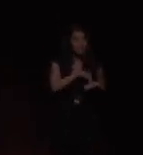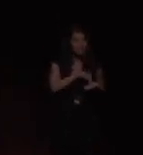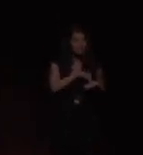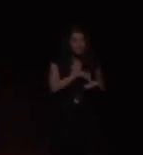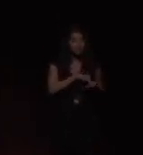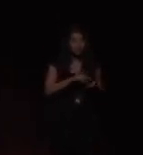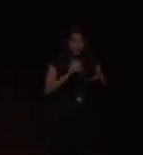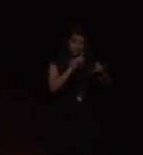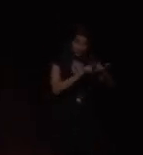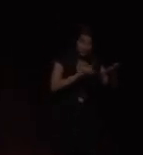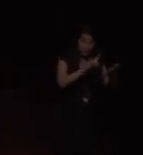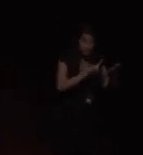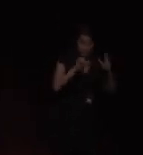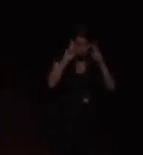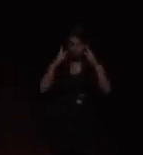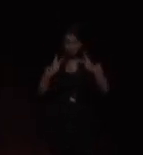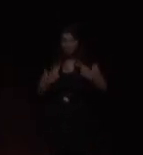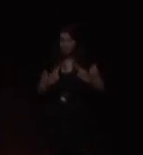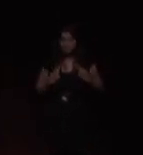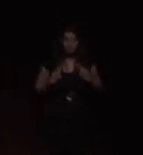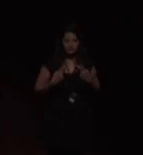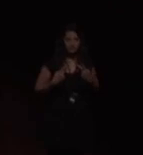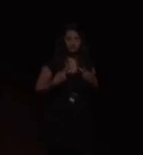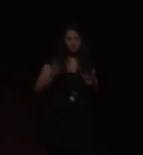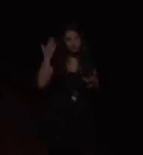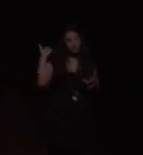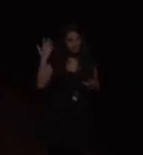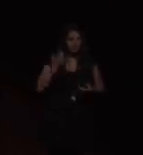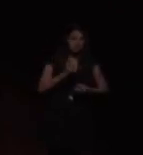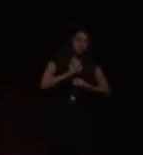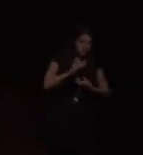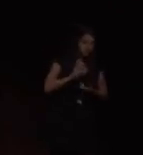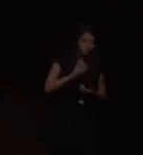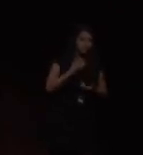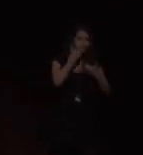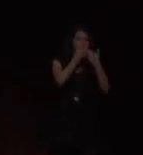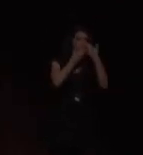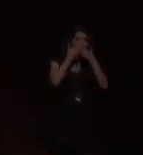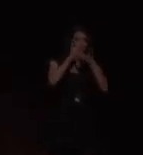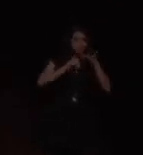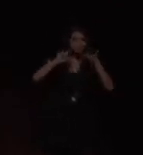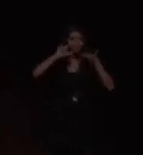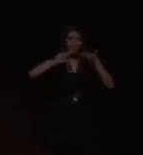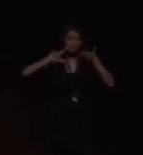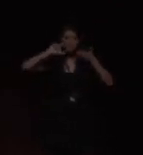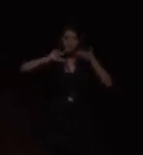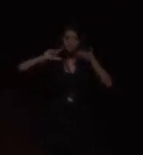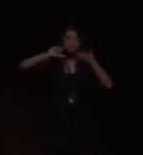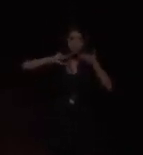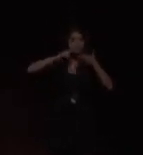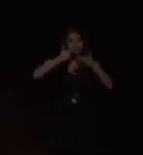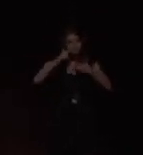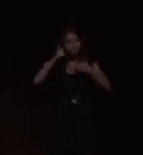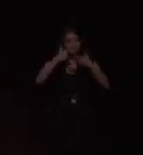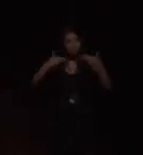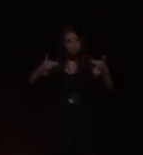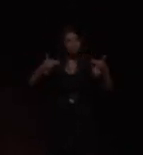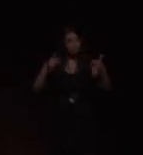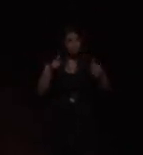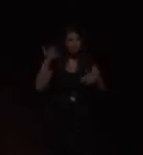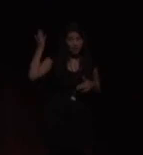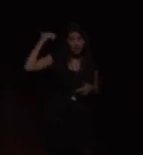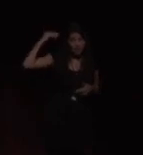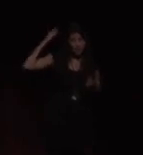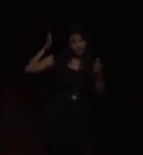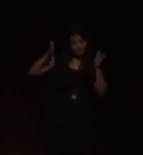acho que desde os primeiros poemas, cantos literários, e algo muito longe, um tempo em que os homens precisavam